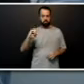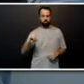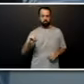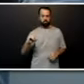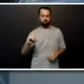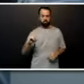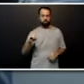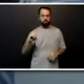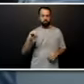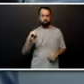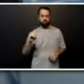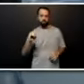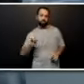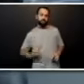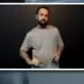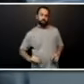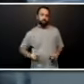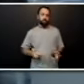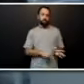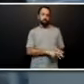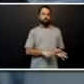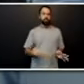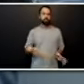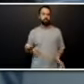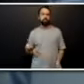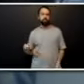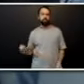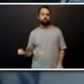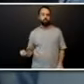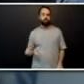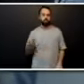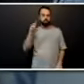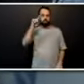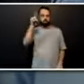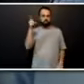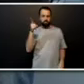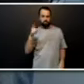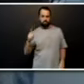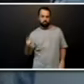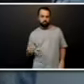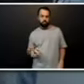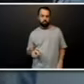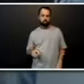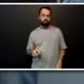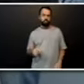Até o menos 10, eu andei mais 10.